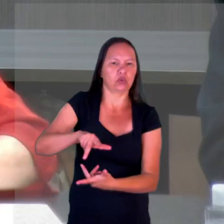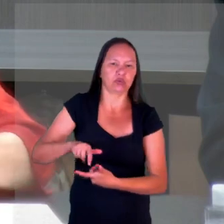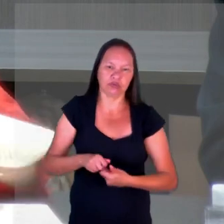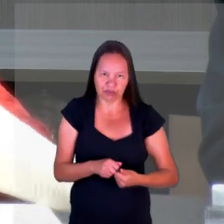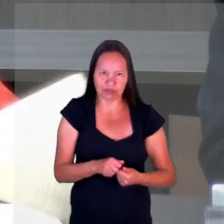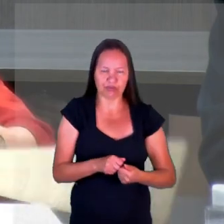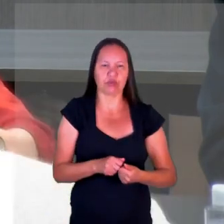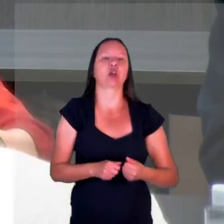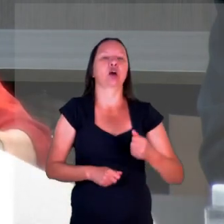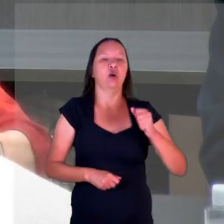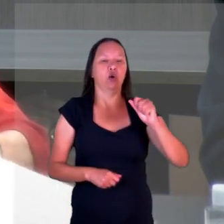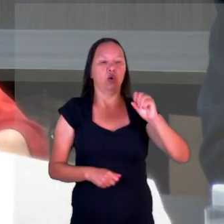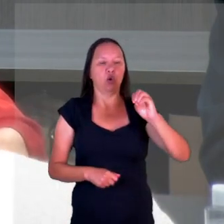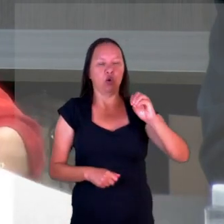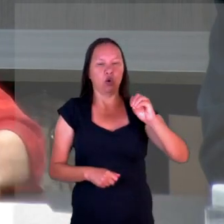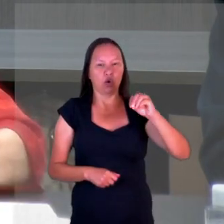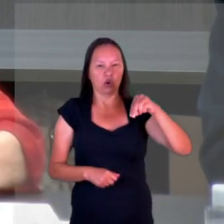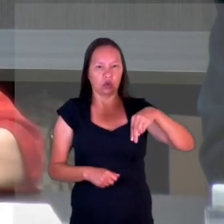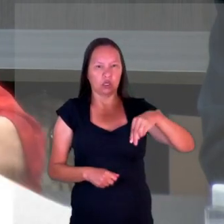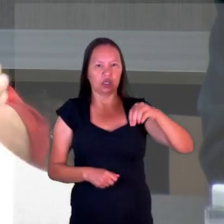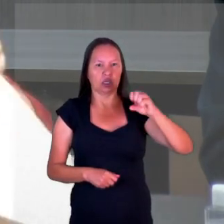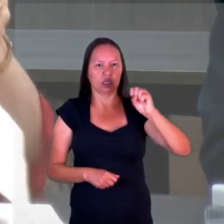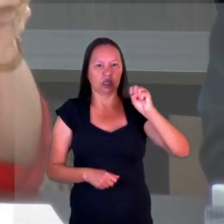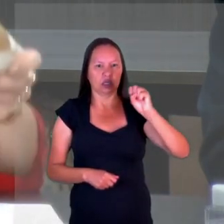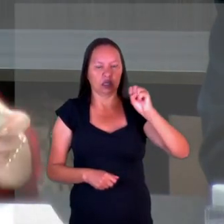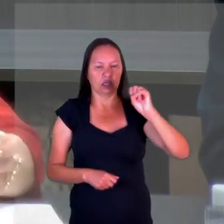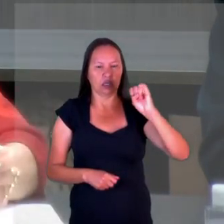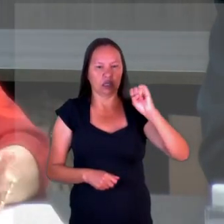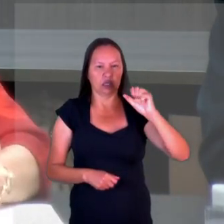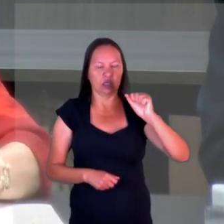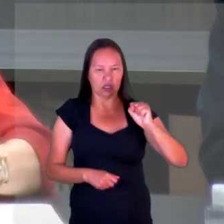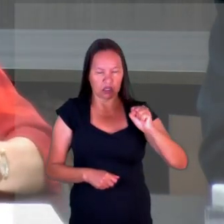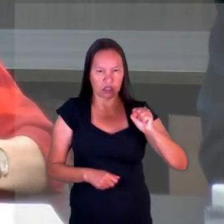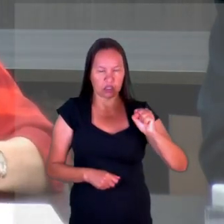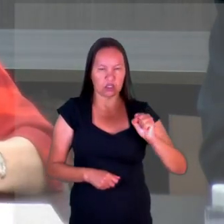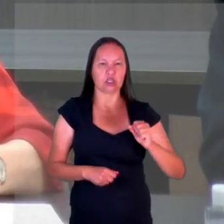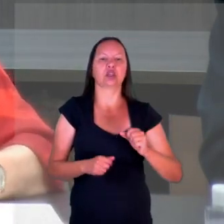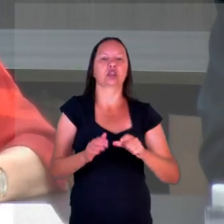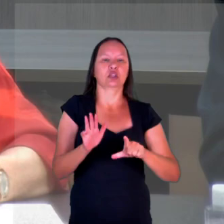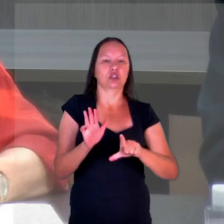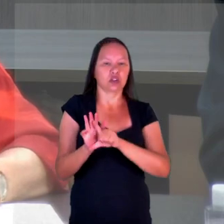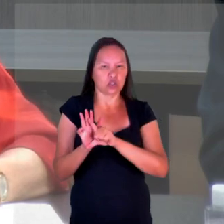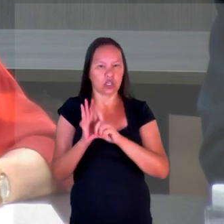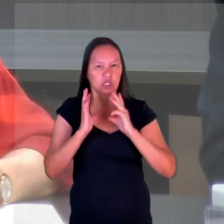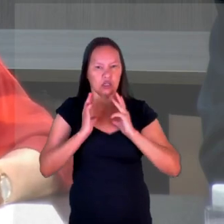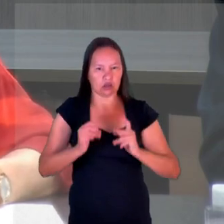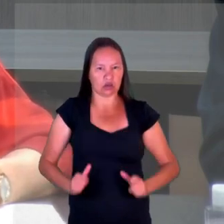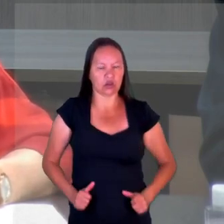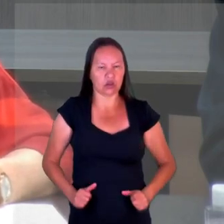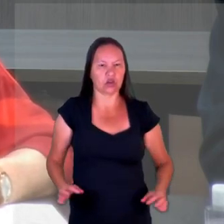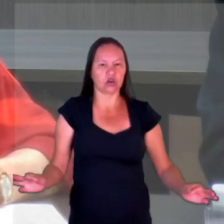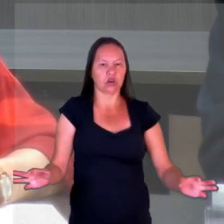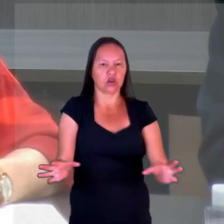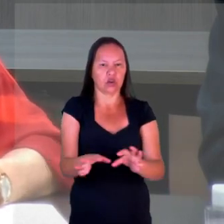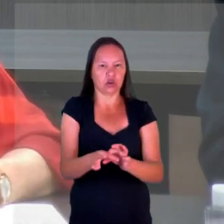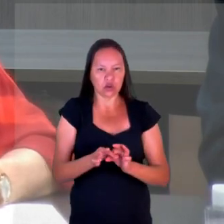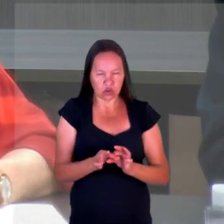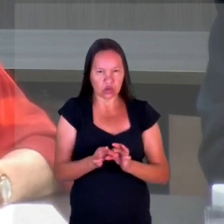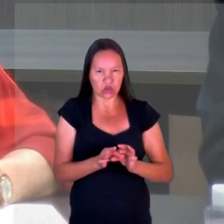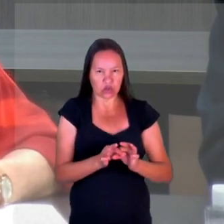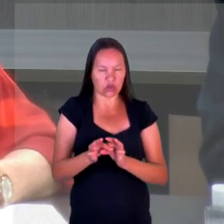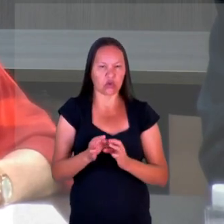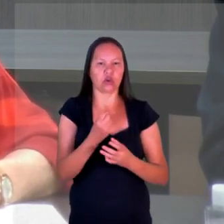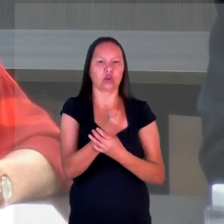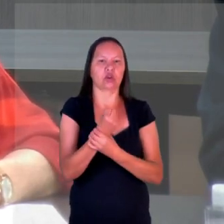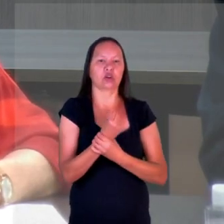da ONU a atuação da comissão de defesa dos direitos fundamentais em conjunto com o GT de segurança